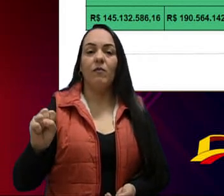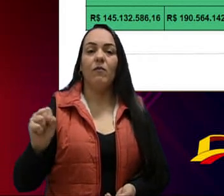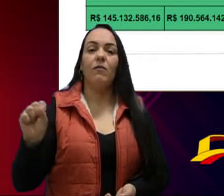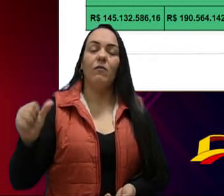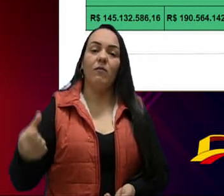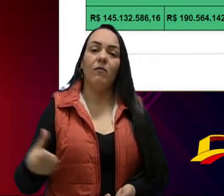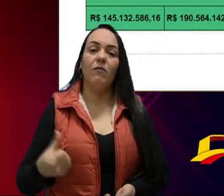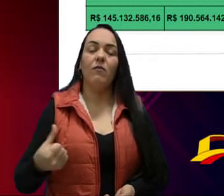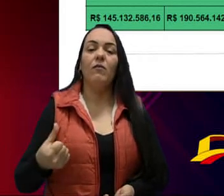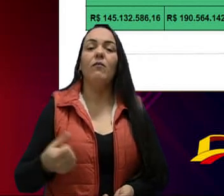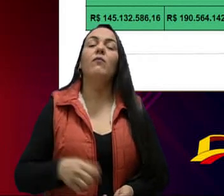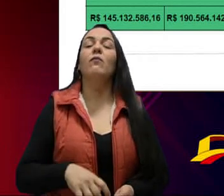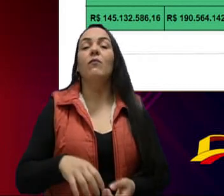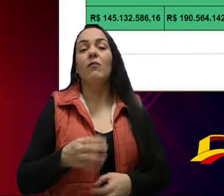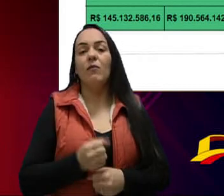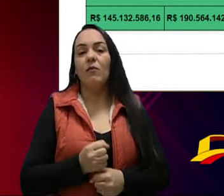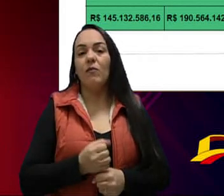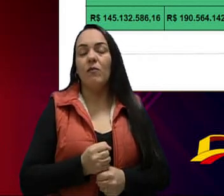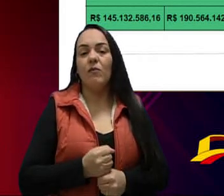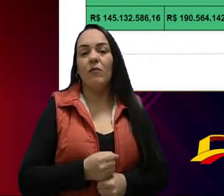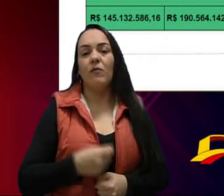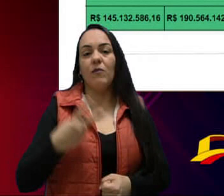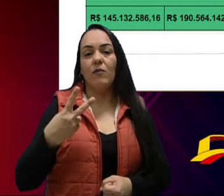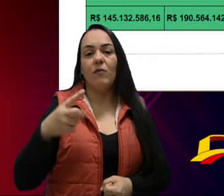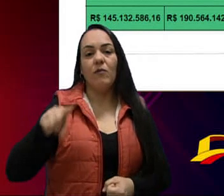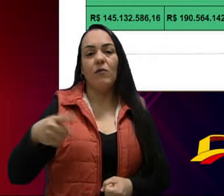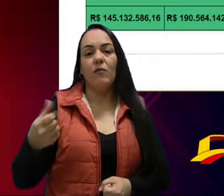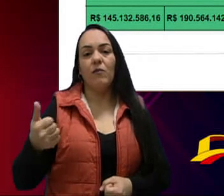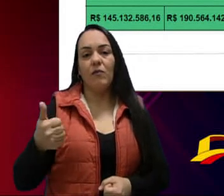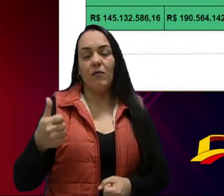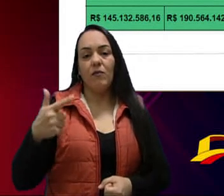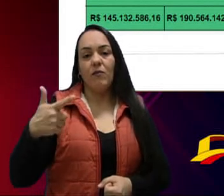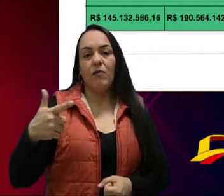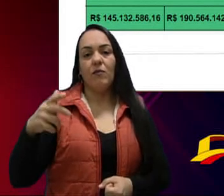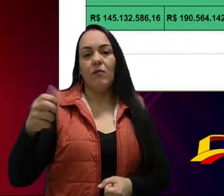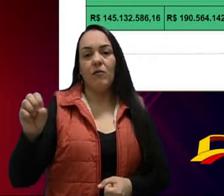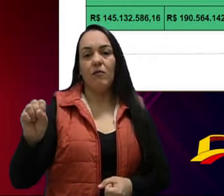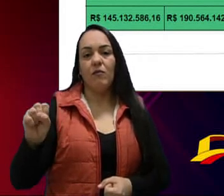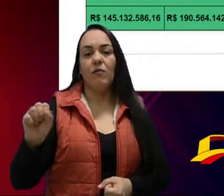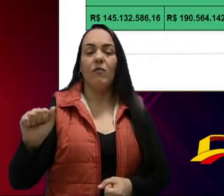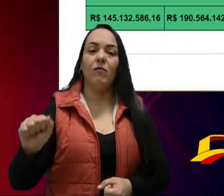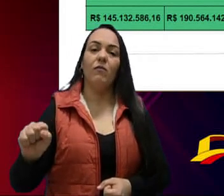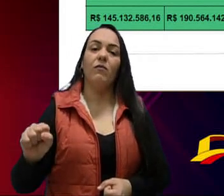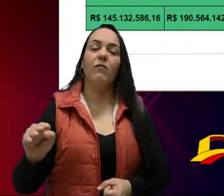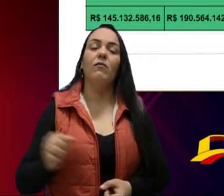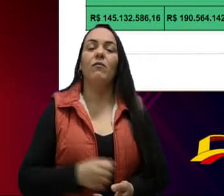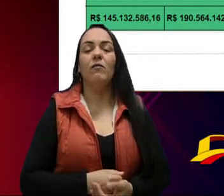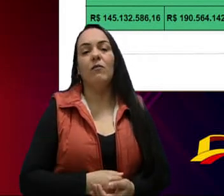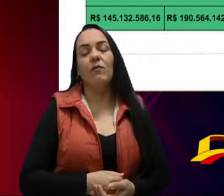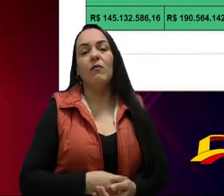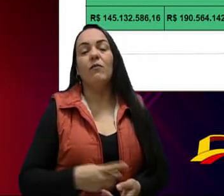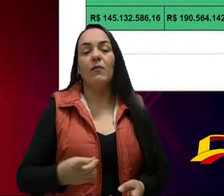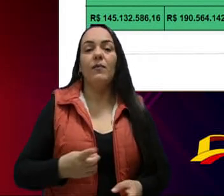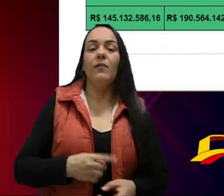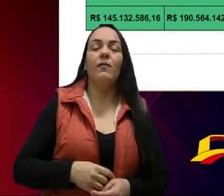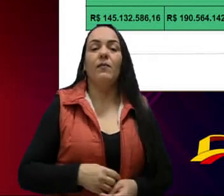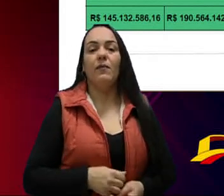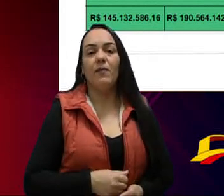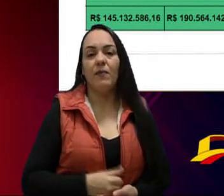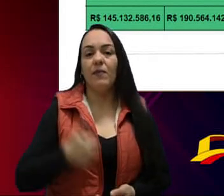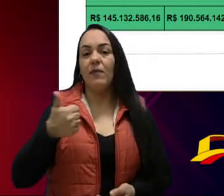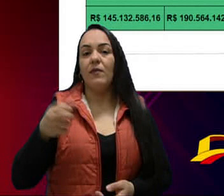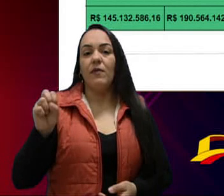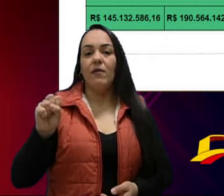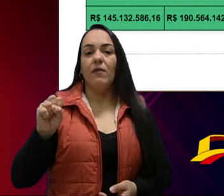um saldo orçamentário de dois milhões de 280 mil investimentos orçamento inicial de